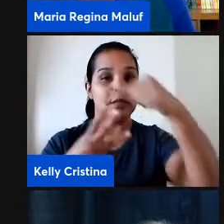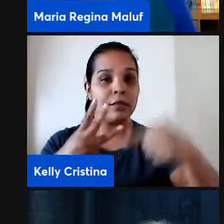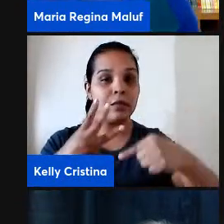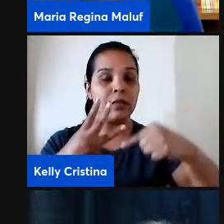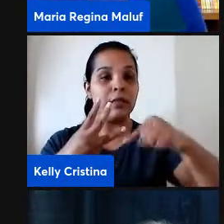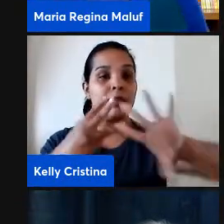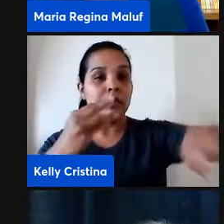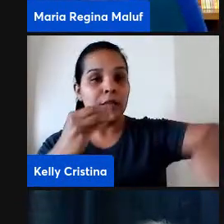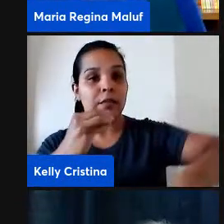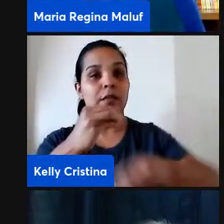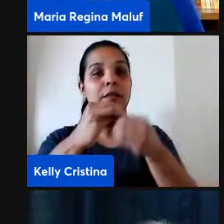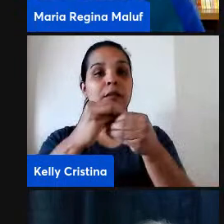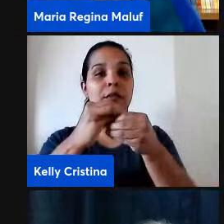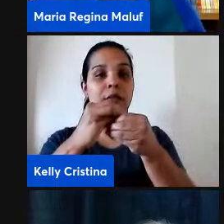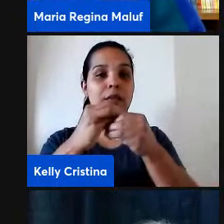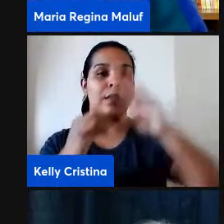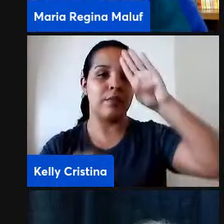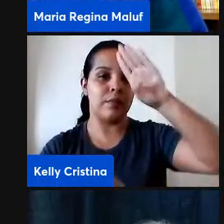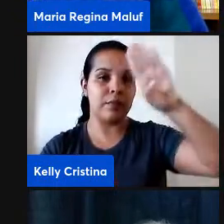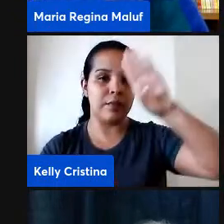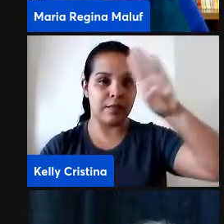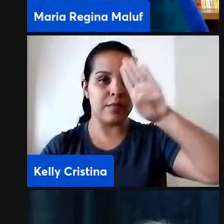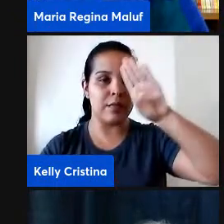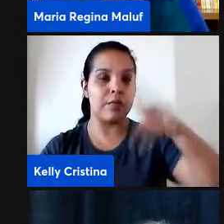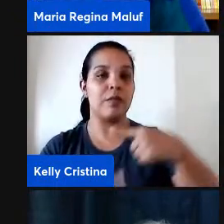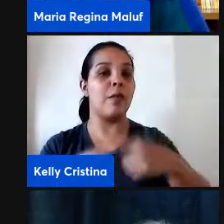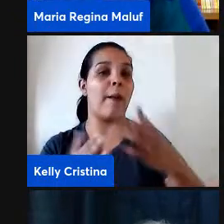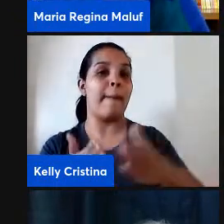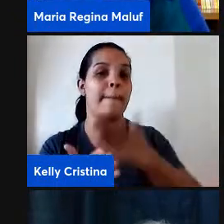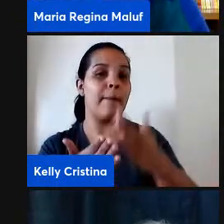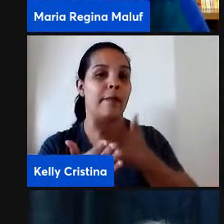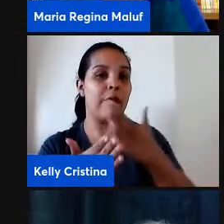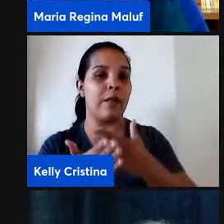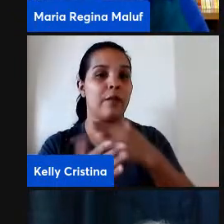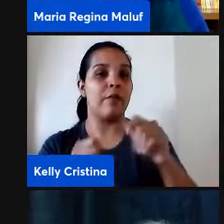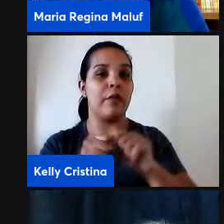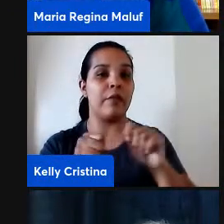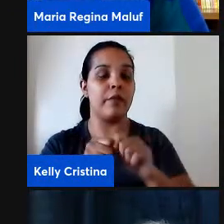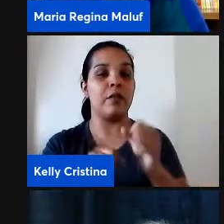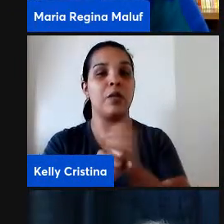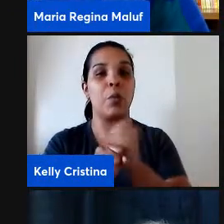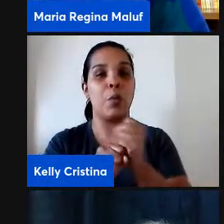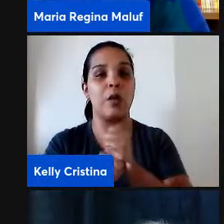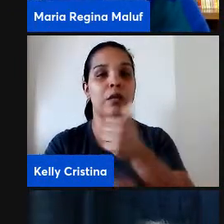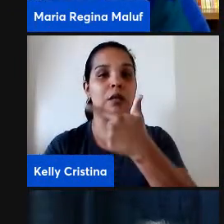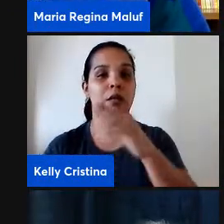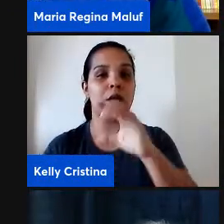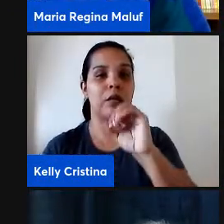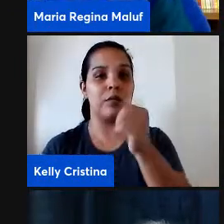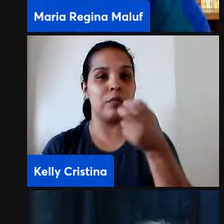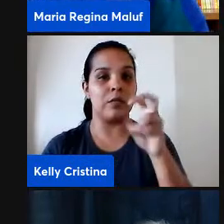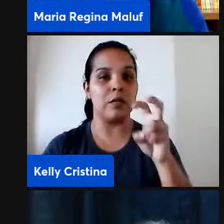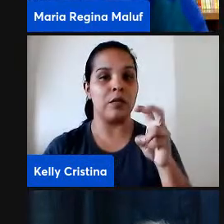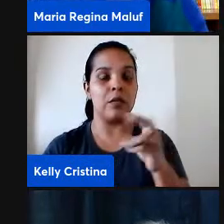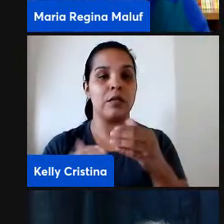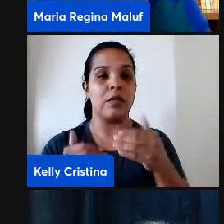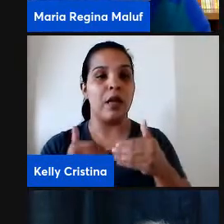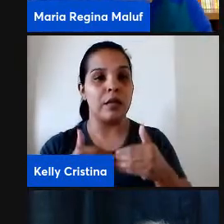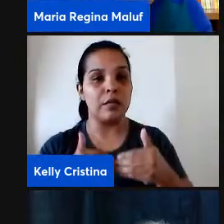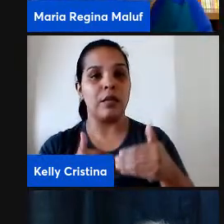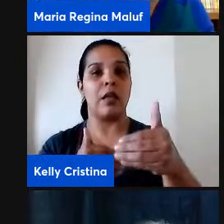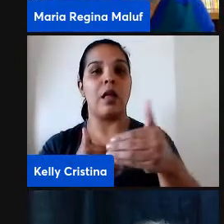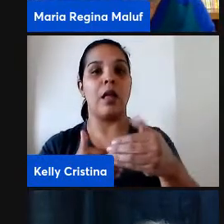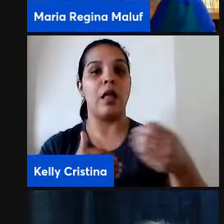Porque o manual foi feito, né, em 2015, e é de lá para cá novas